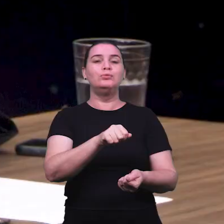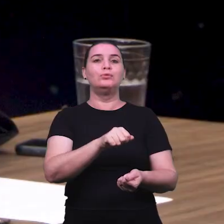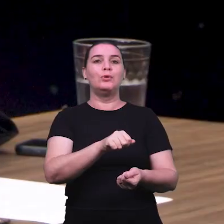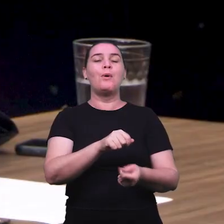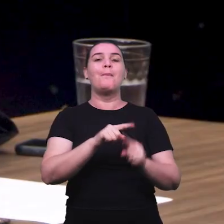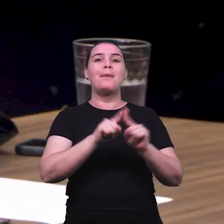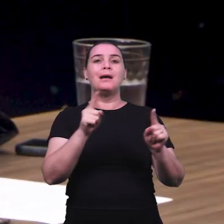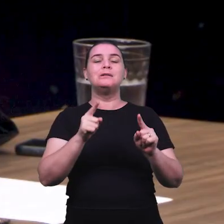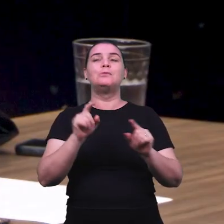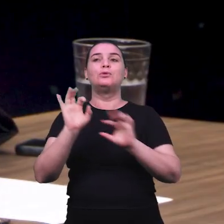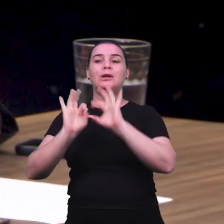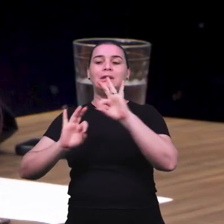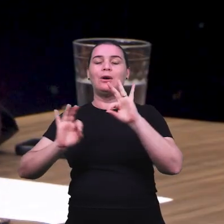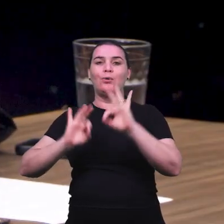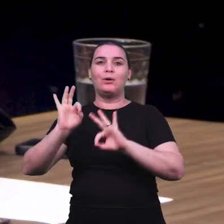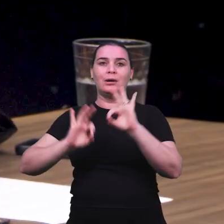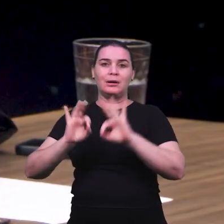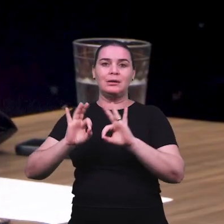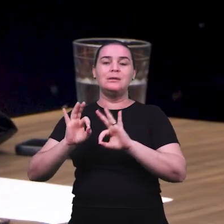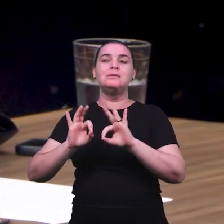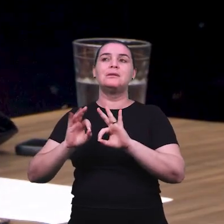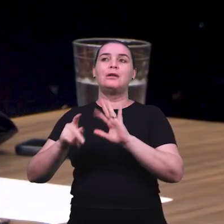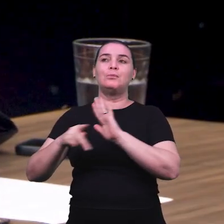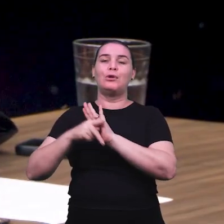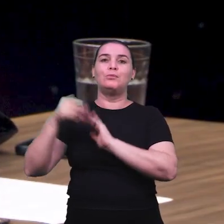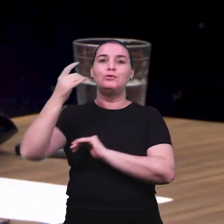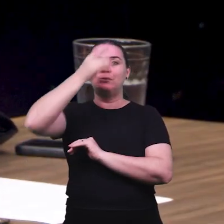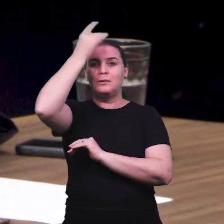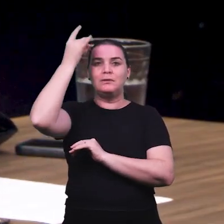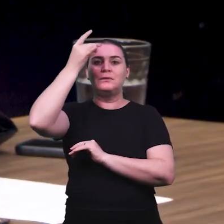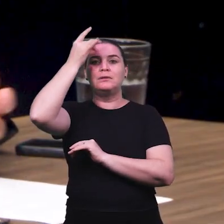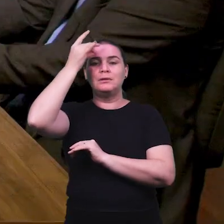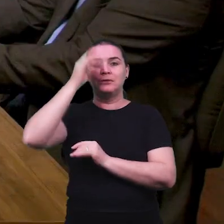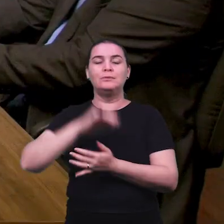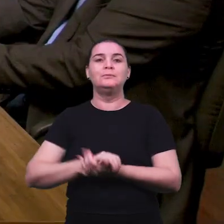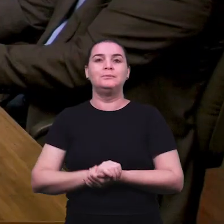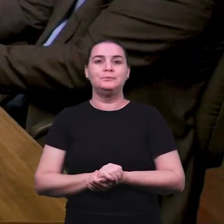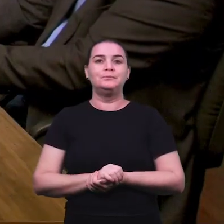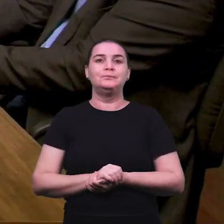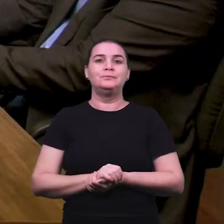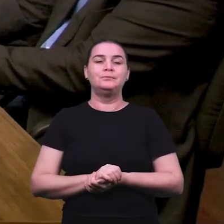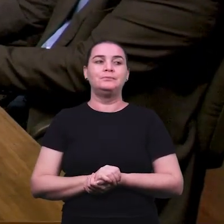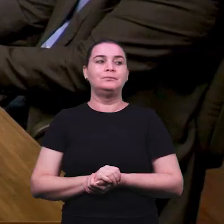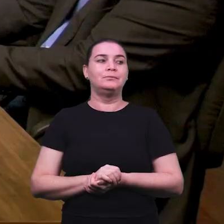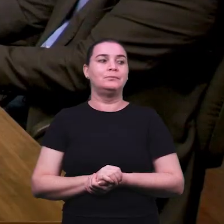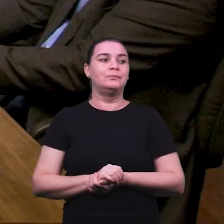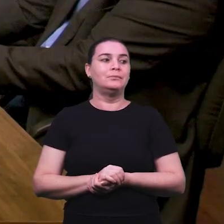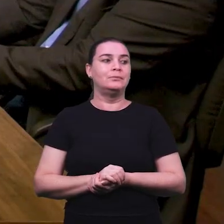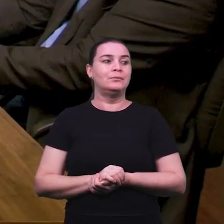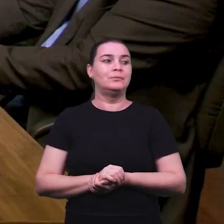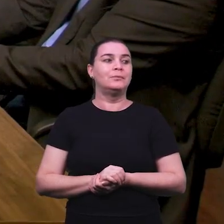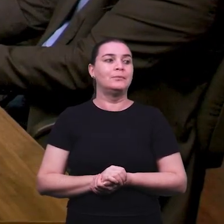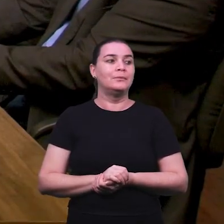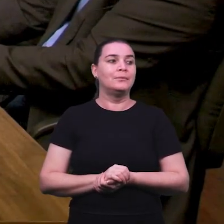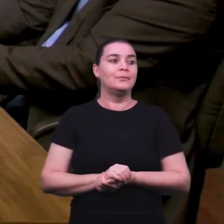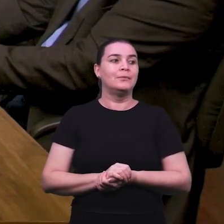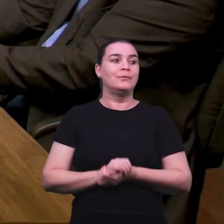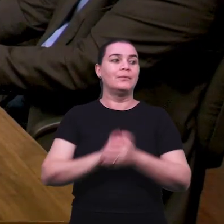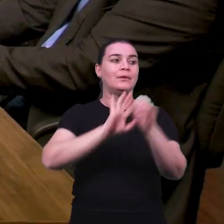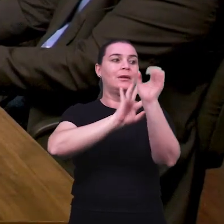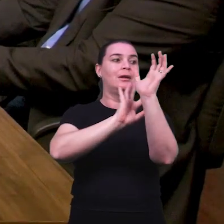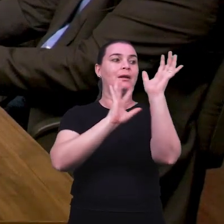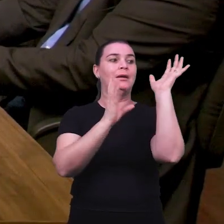pelo Espírito. Muito É bom. o Muito Espírito bom. que organiza todas as coisas. Interessante que a tamareira,